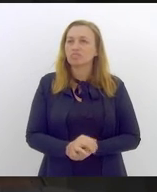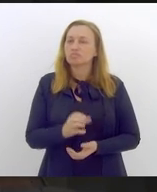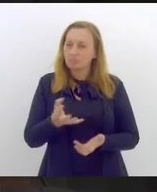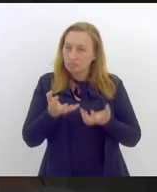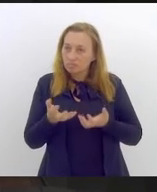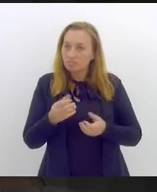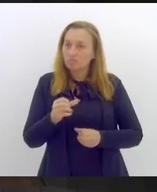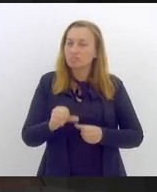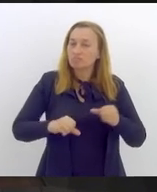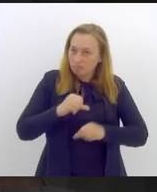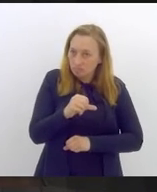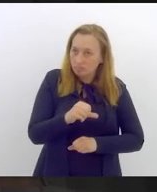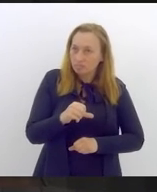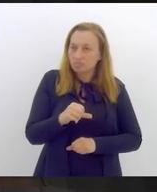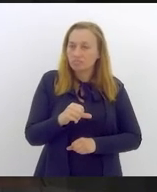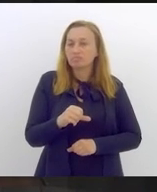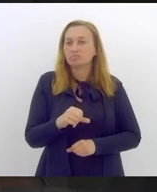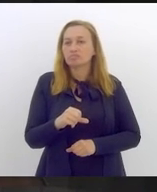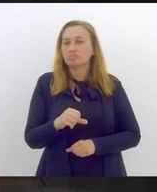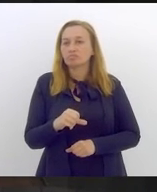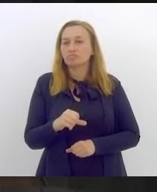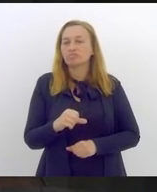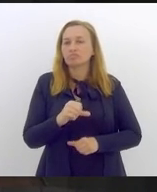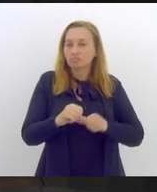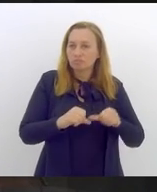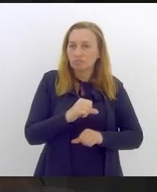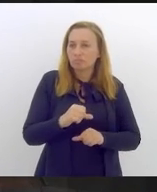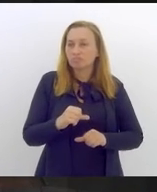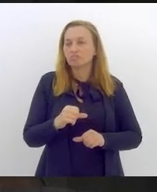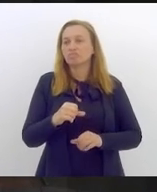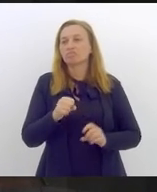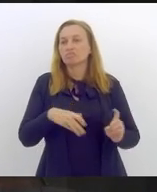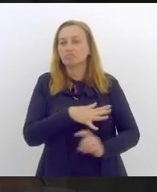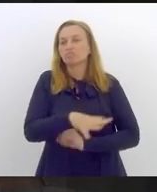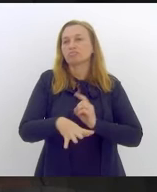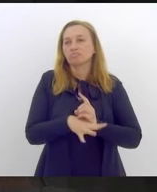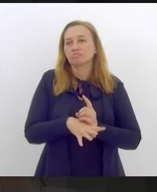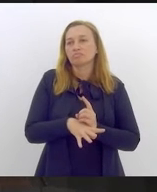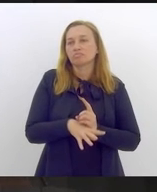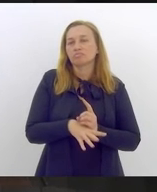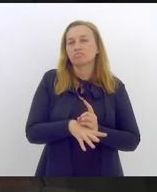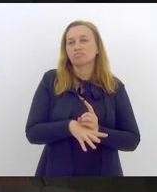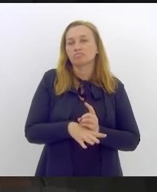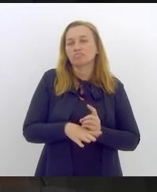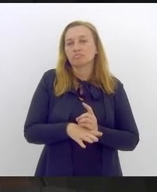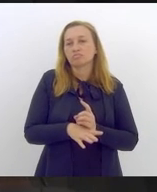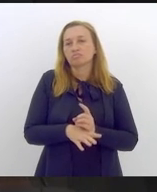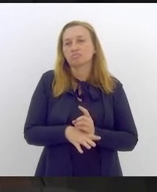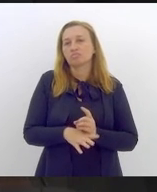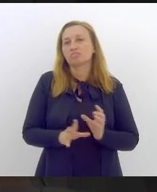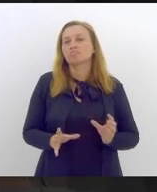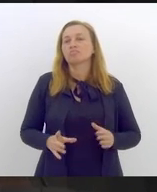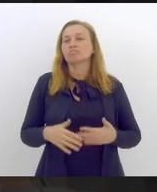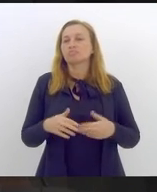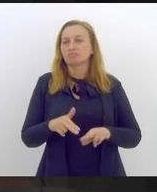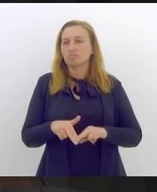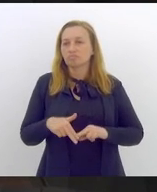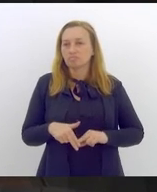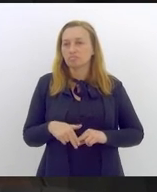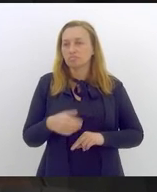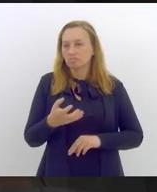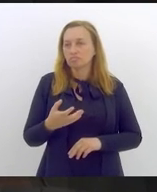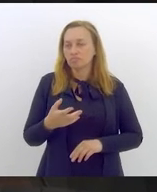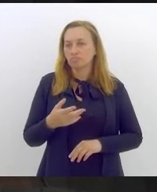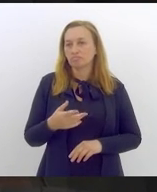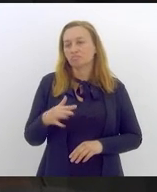você quer a mudança se você quer mudar o quadro da sociedade se você quer mudar a sua perspectiva existencial e coletiva por isso eu queria